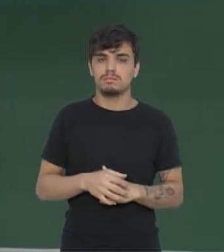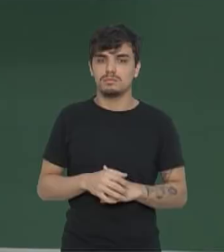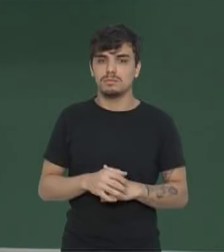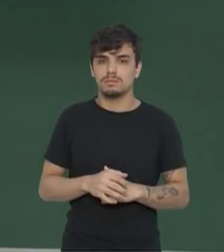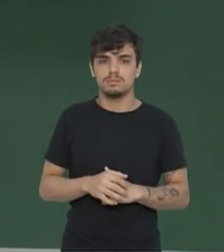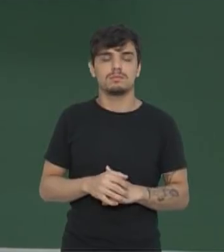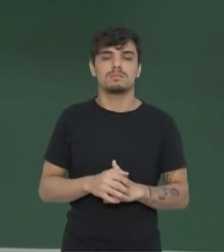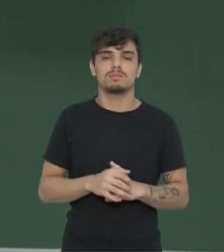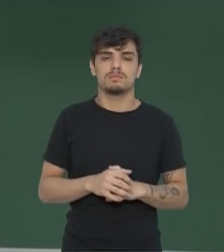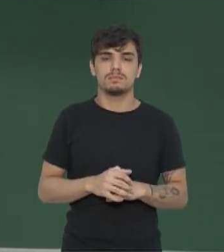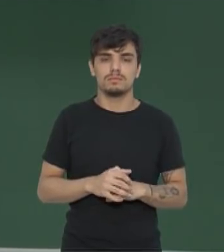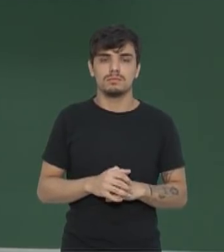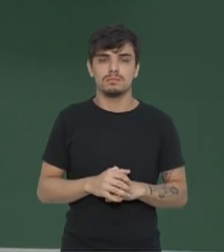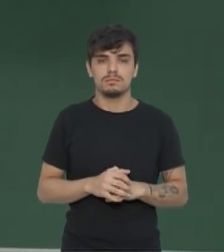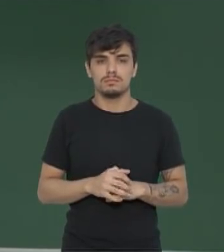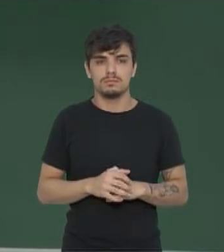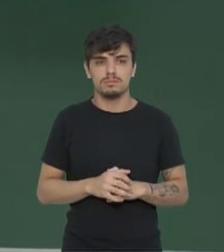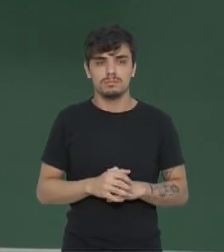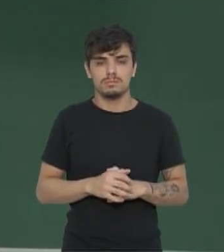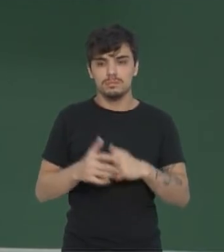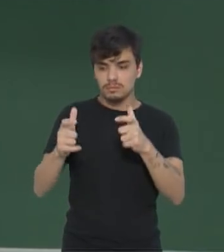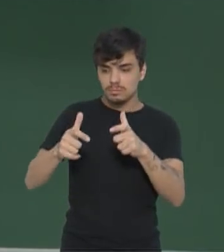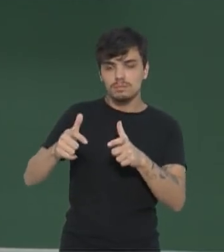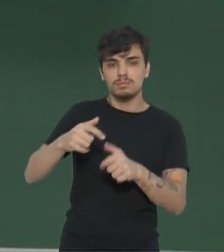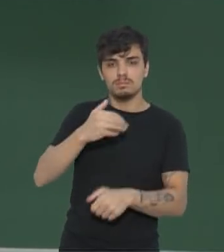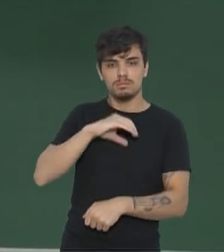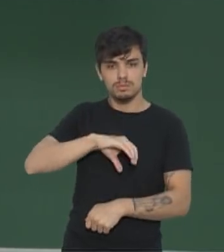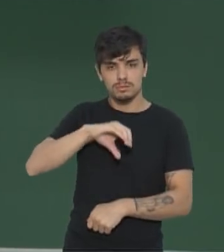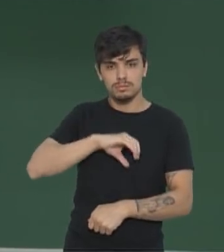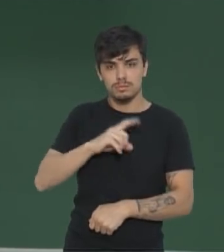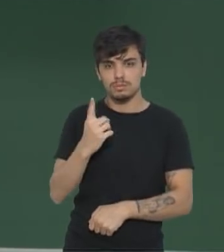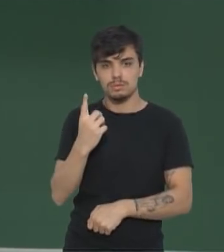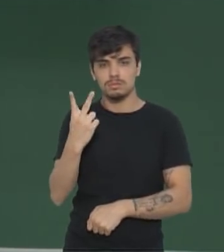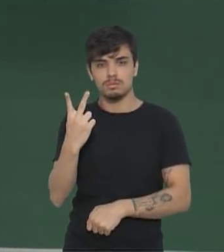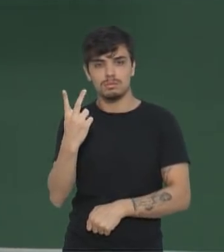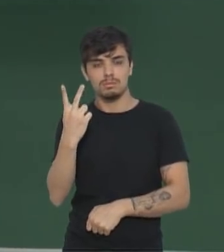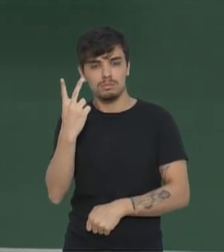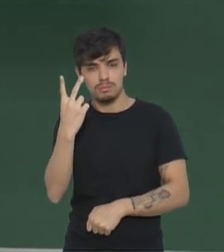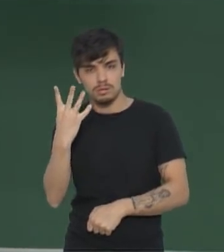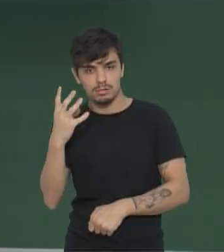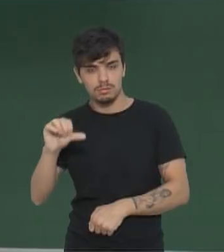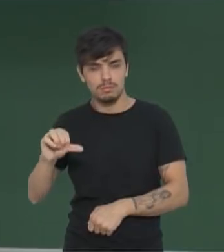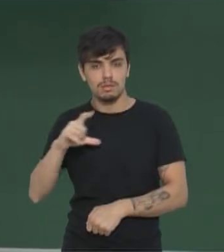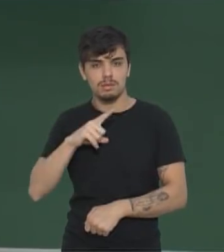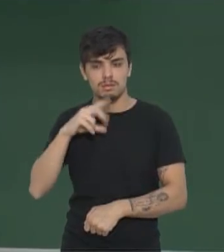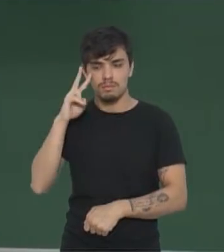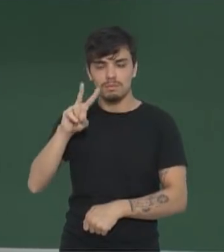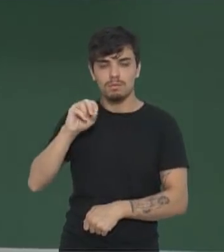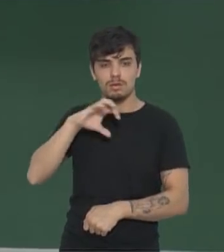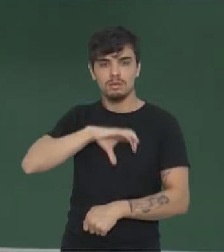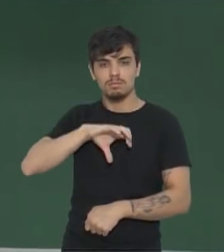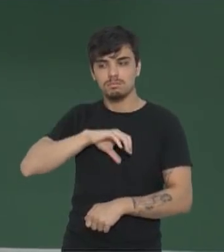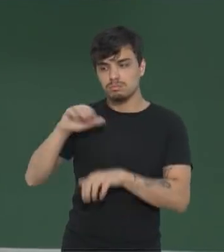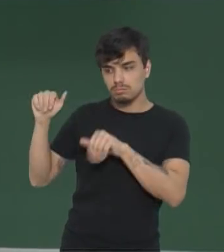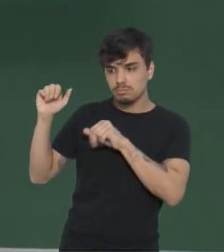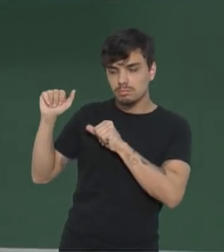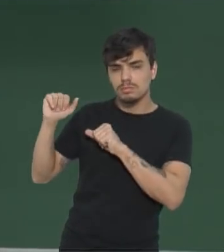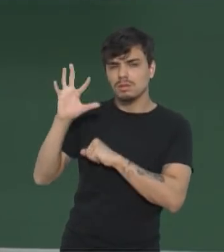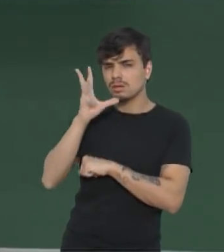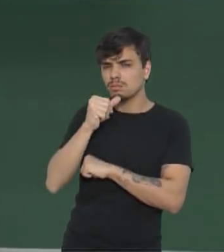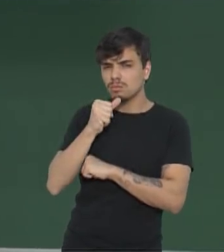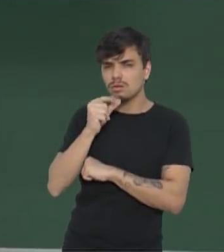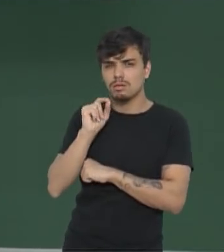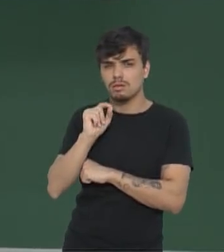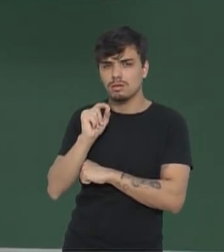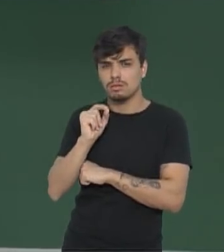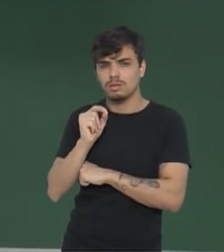nós entendemos, o Reino de Portugal. Em 1249, nós vimos que Espanha vai demorar um pouco mais, lá pelo século